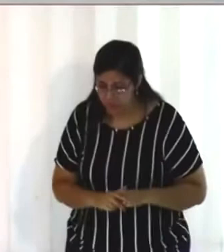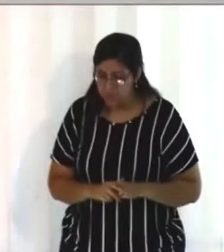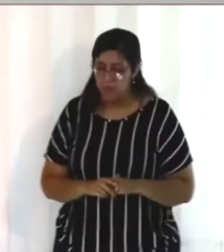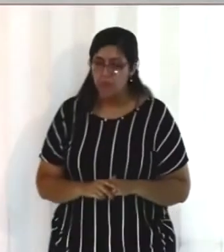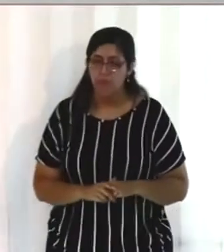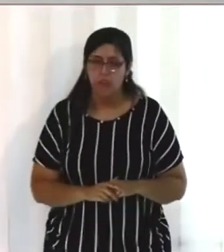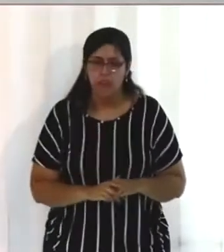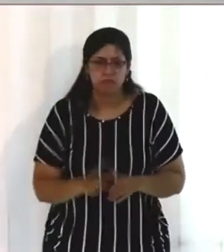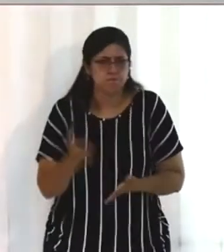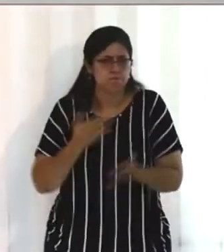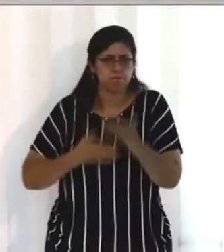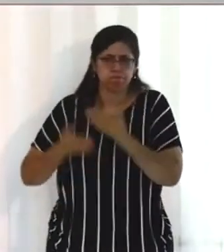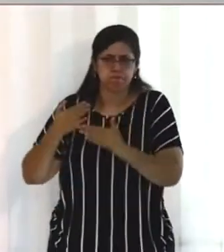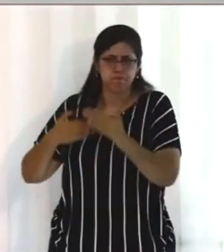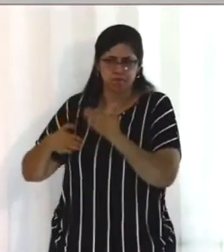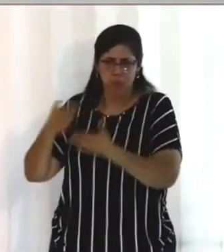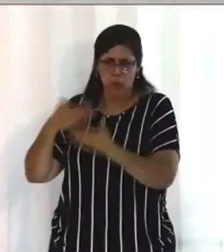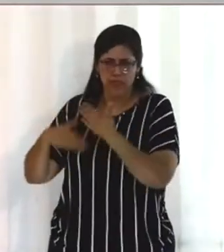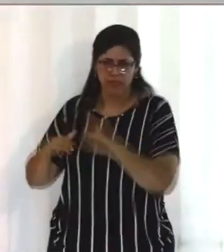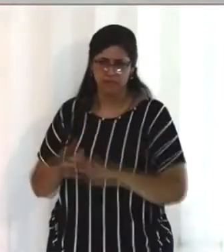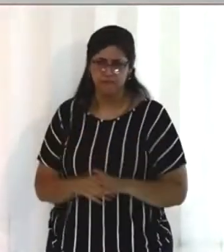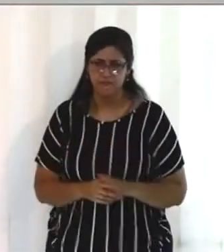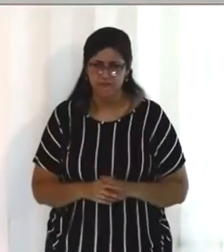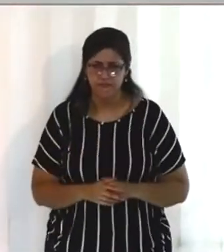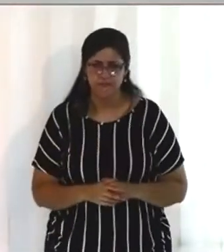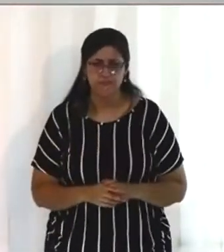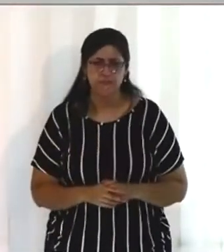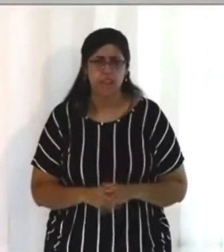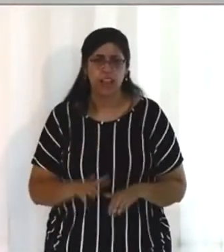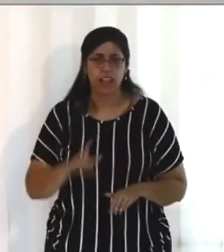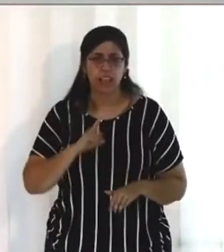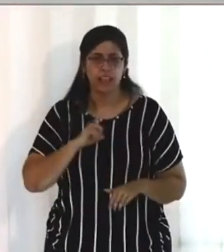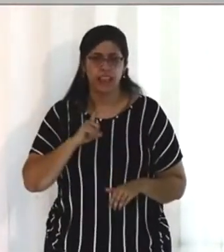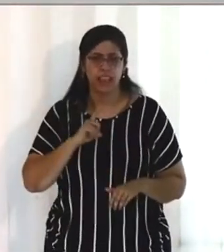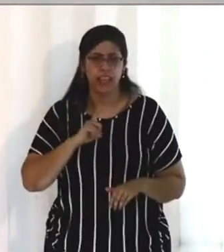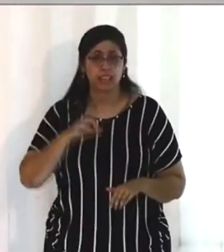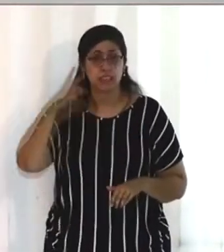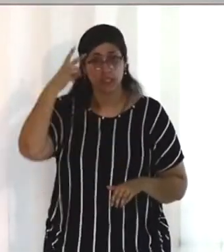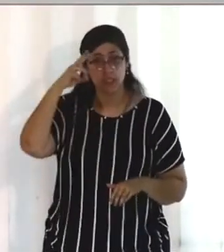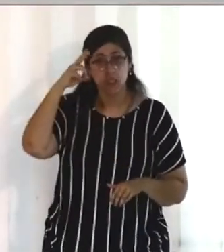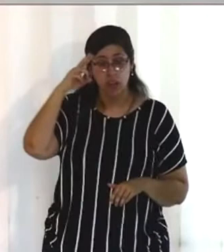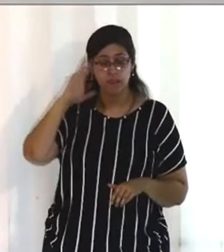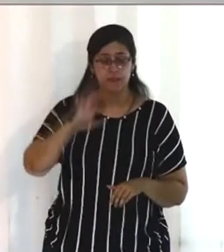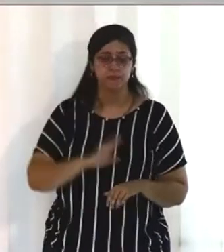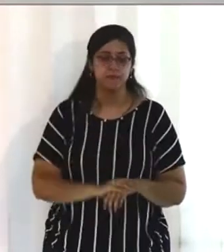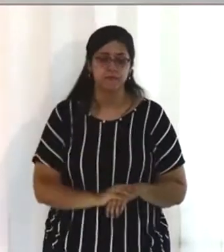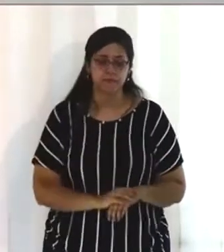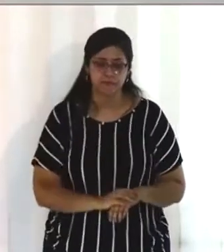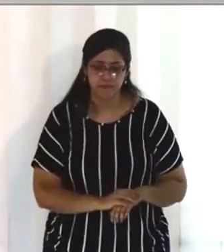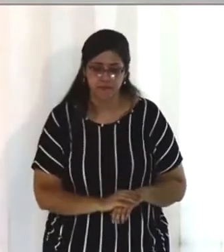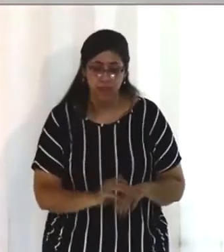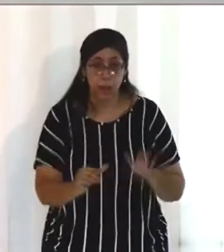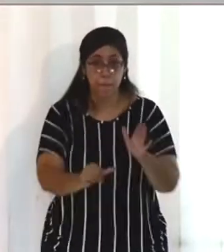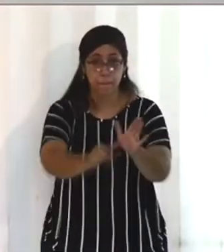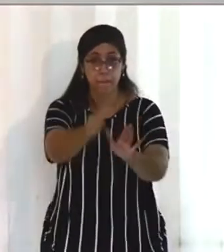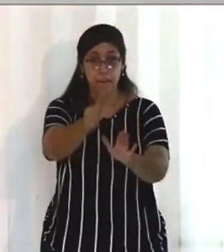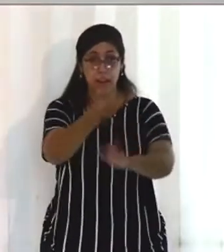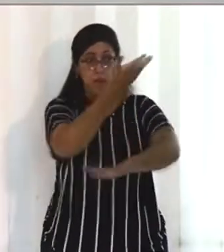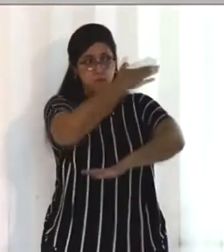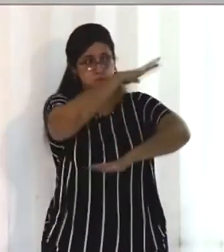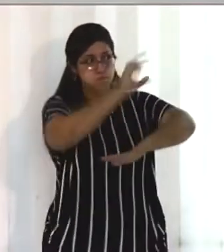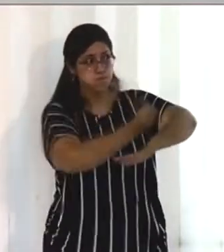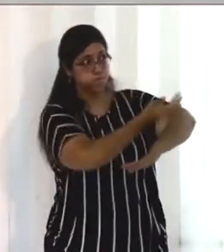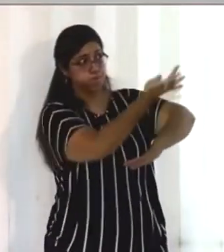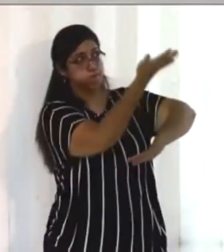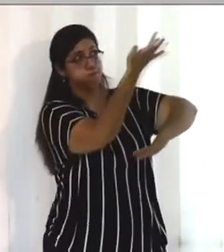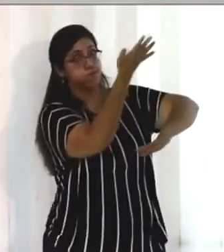ali. Tem-se notícia, registro pelo menos, que a primeira grande erupção do Vesúvio foi